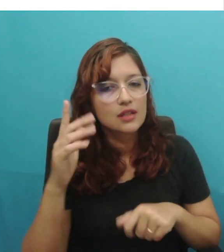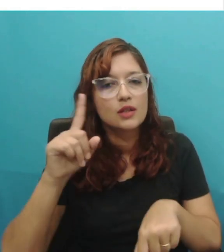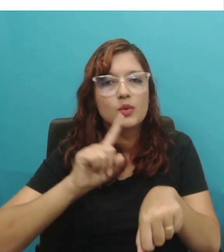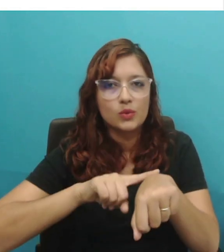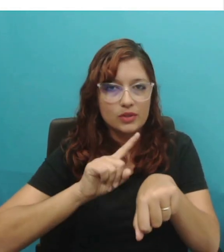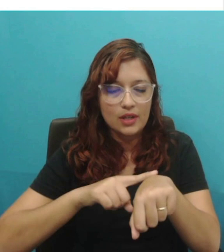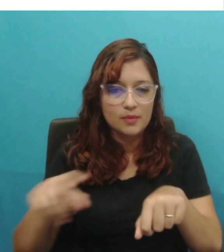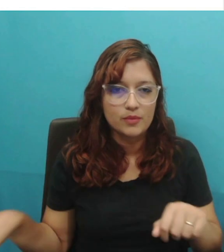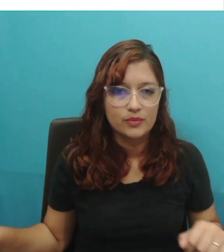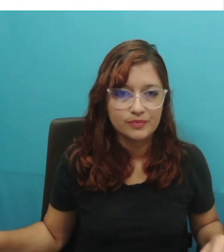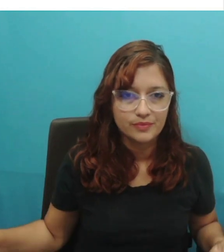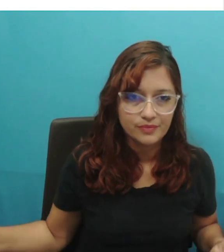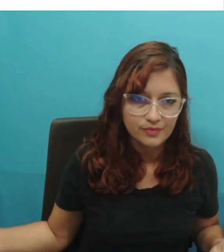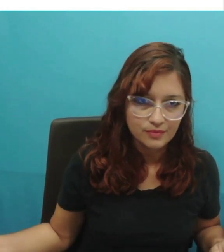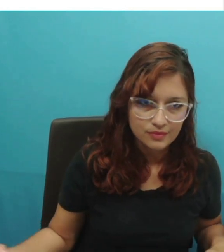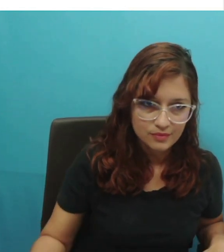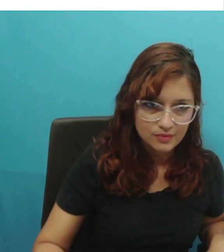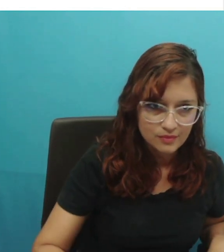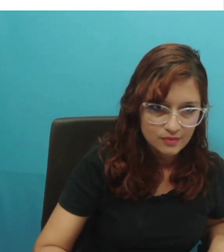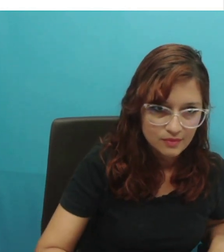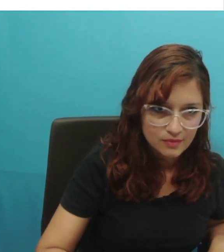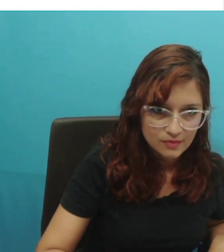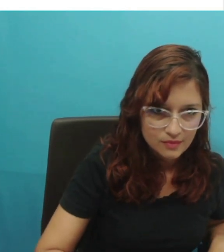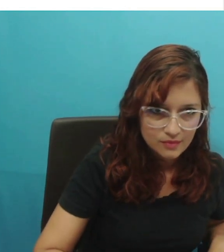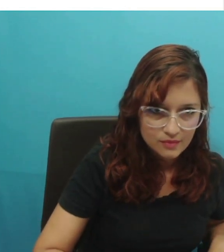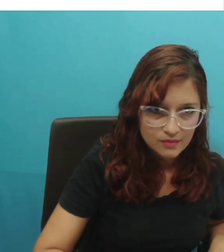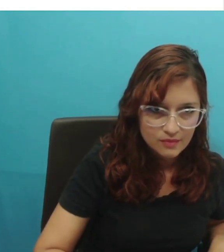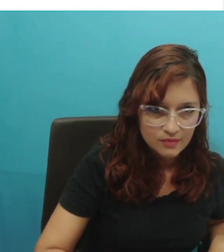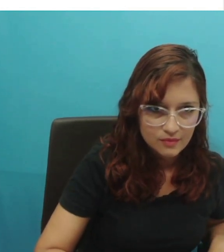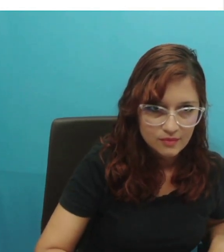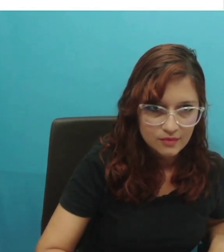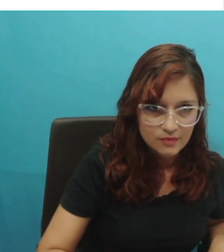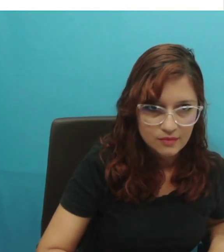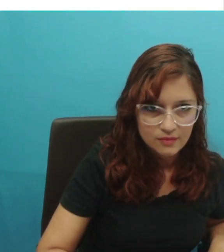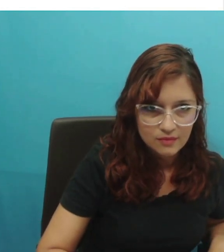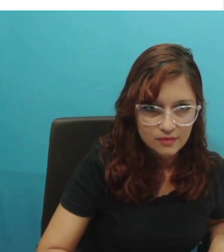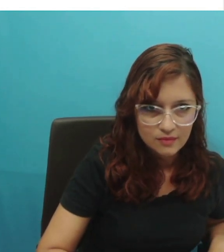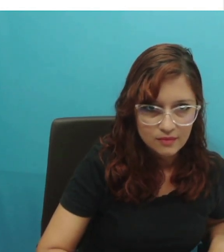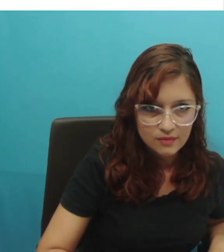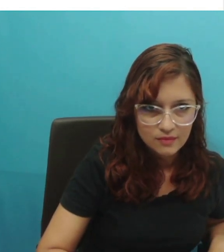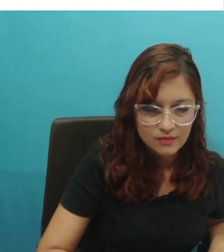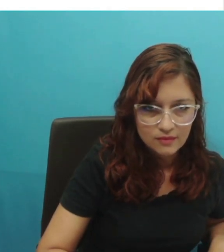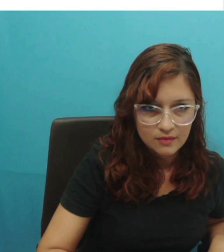que também é para ajudar no entendimento do tempo verbal.